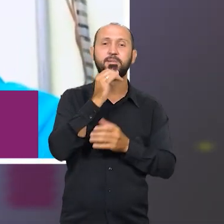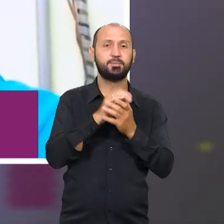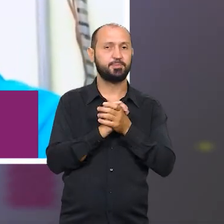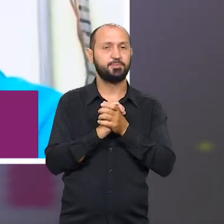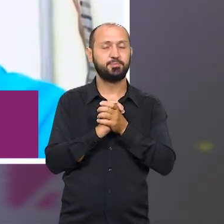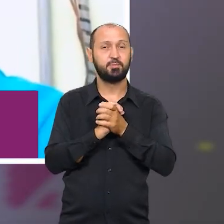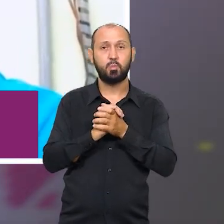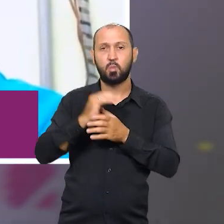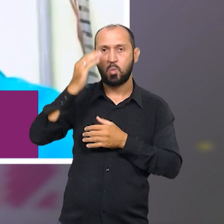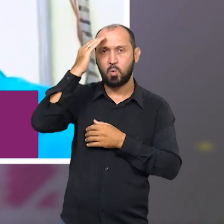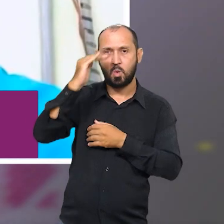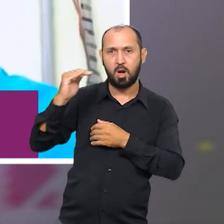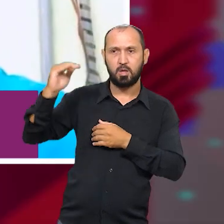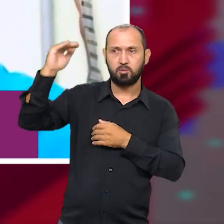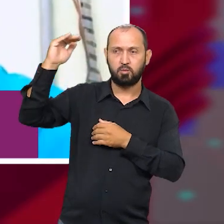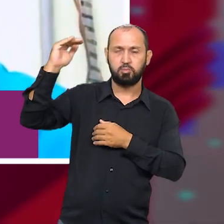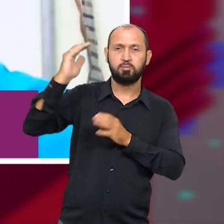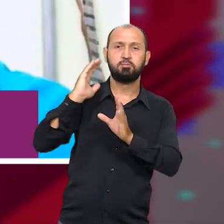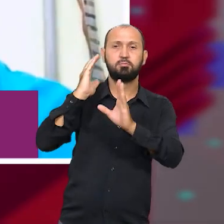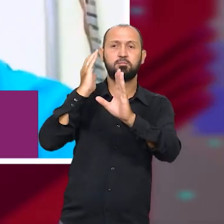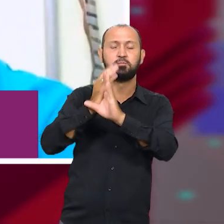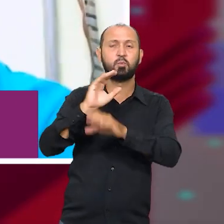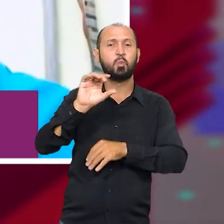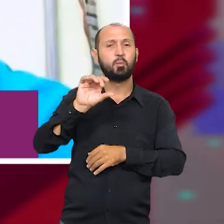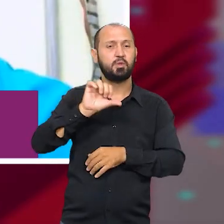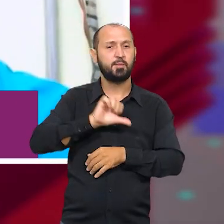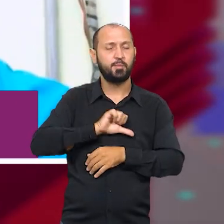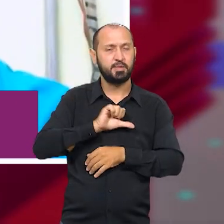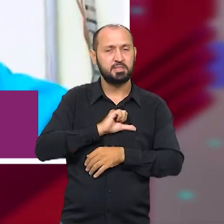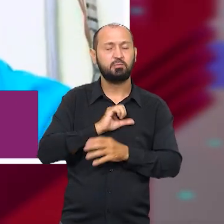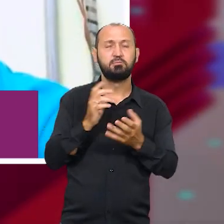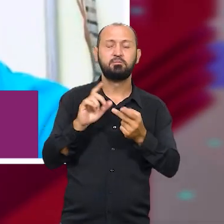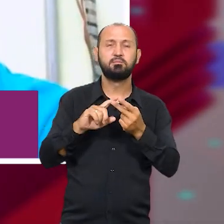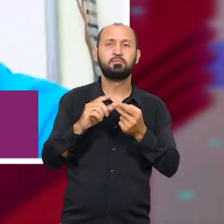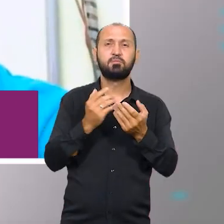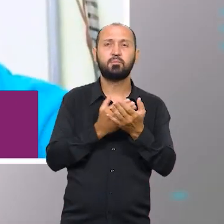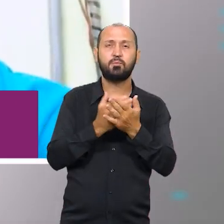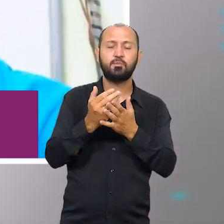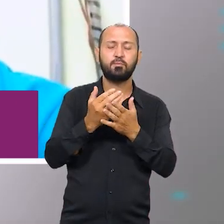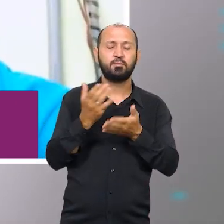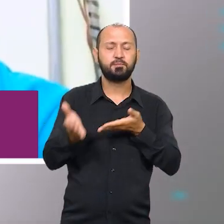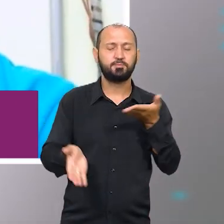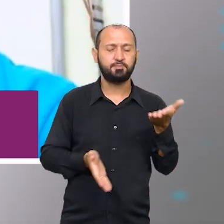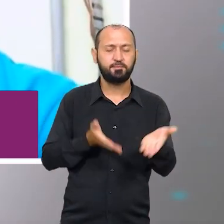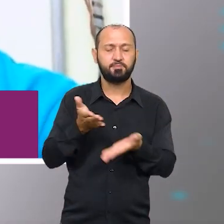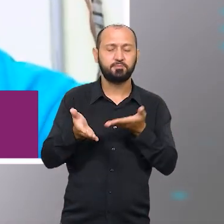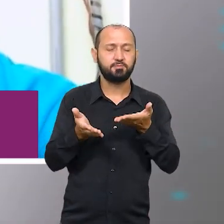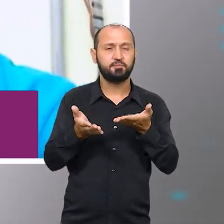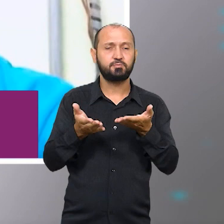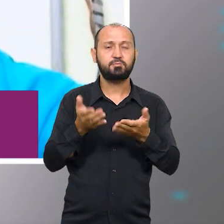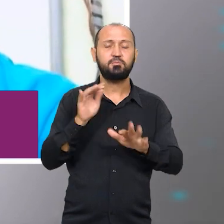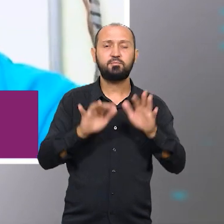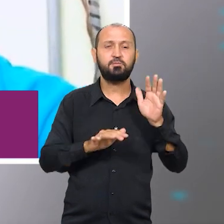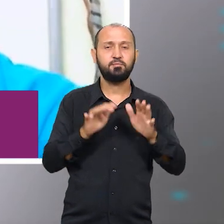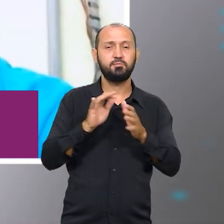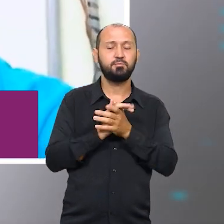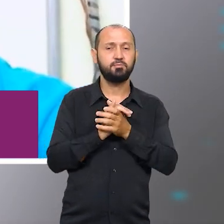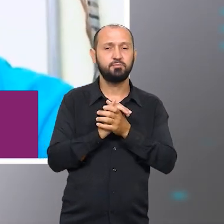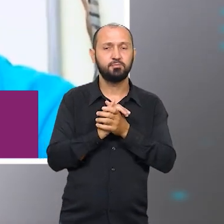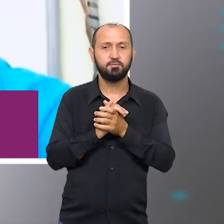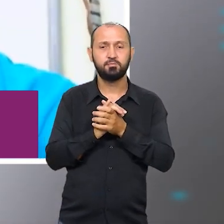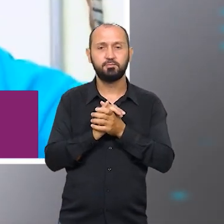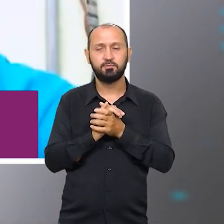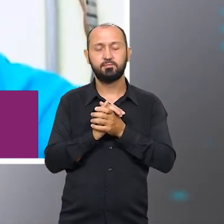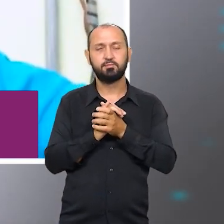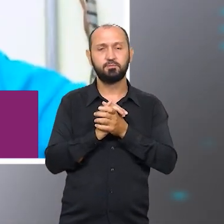Por exemplo, o adulto ele é diagnosticado com depressão, né, começa a se tratar para depressão e muitas vezes, como